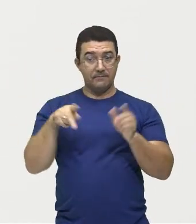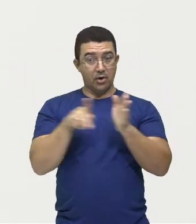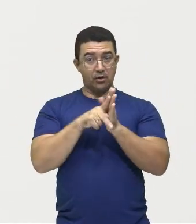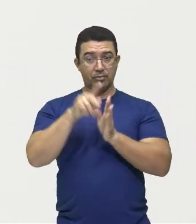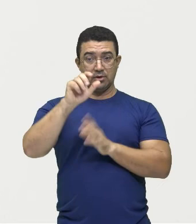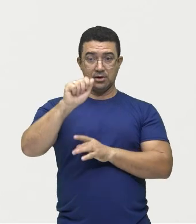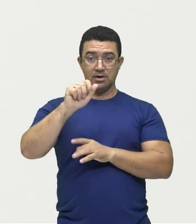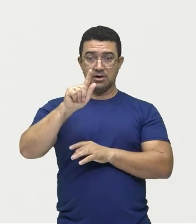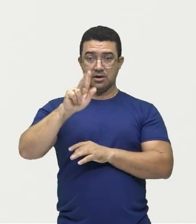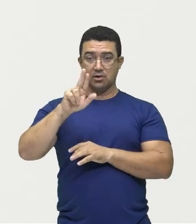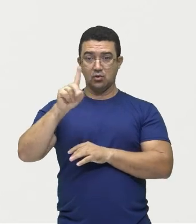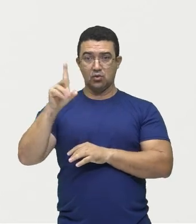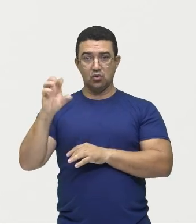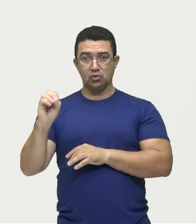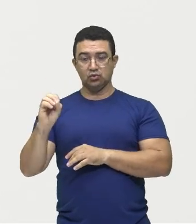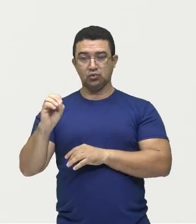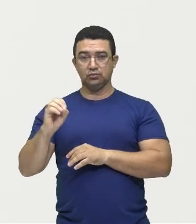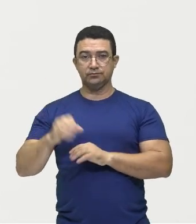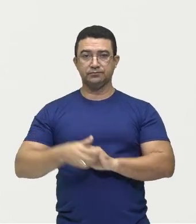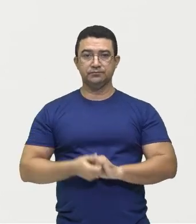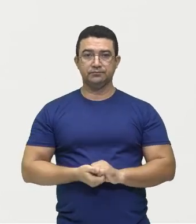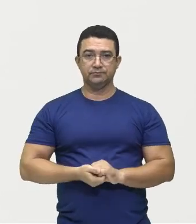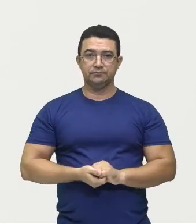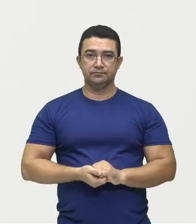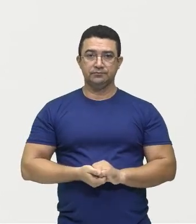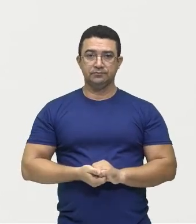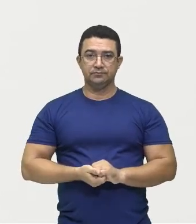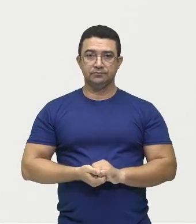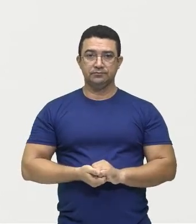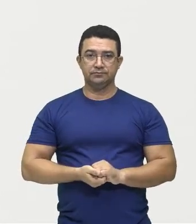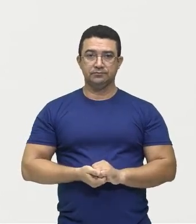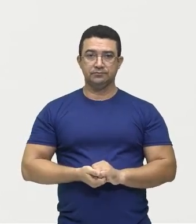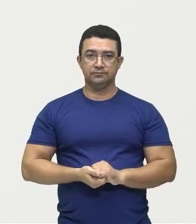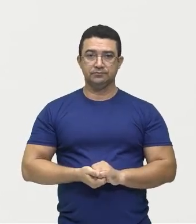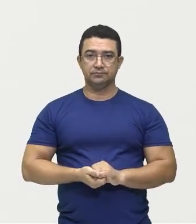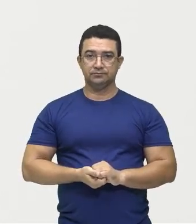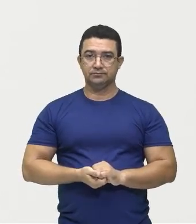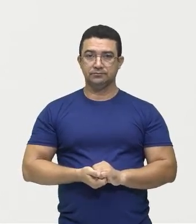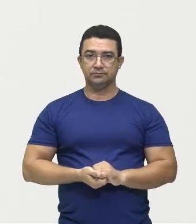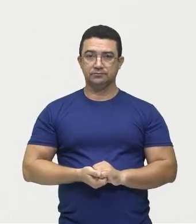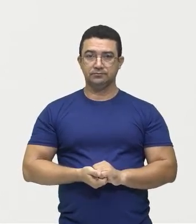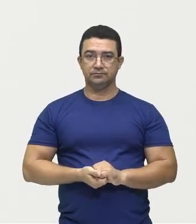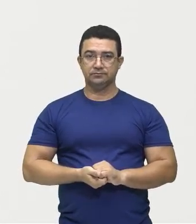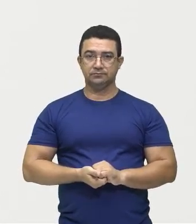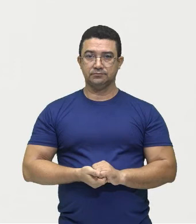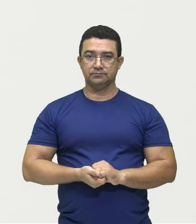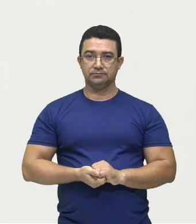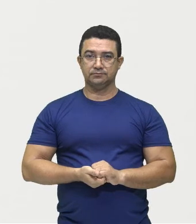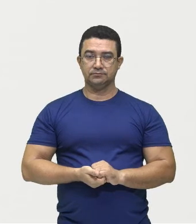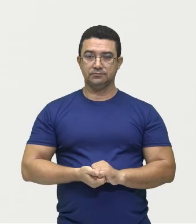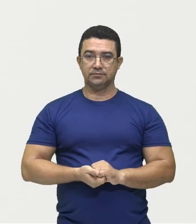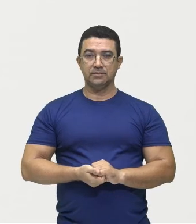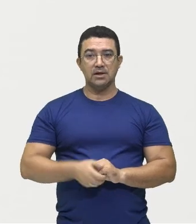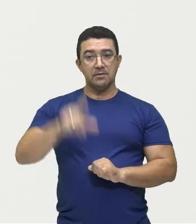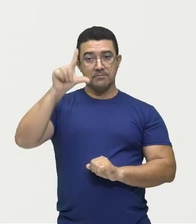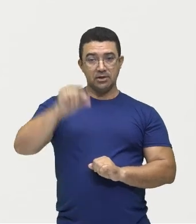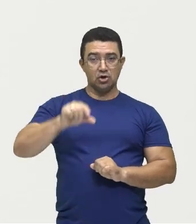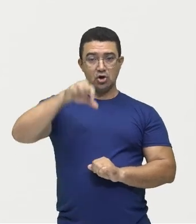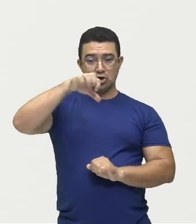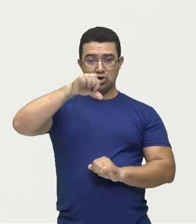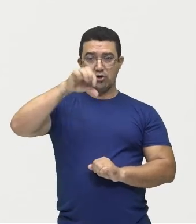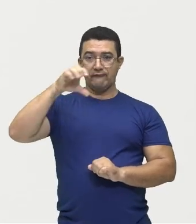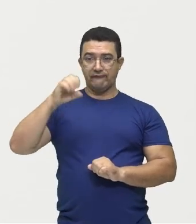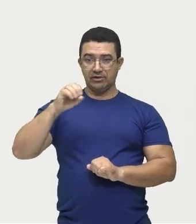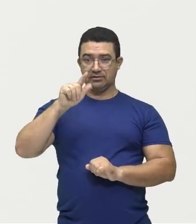acutângulo, ele possui os seus 3 ângulos, olha só, menores que 90 graus,